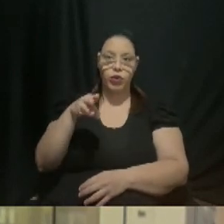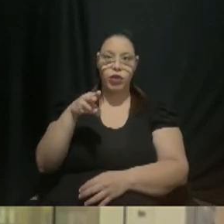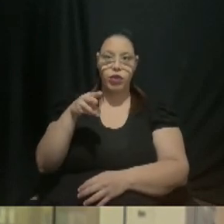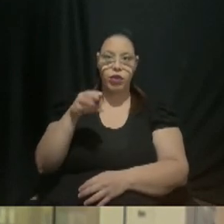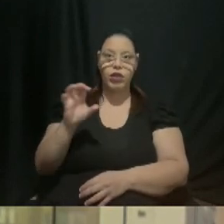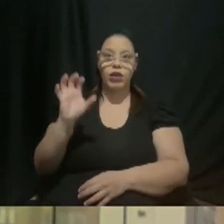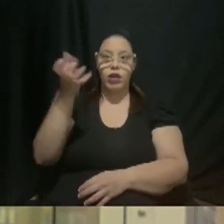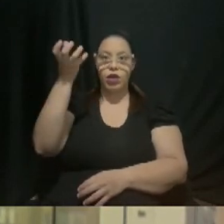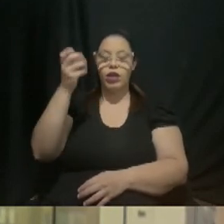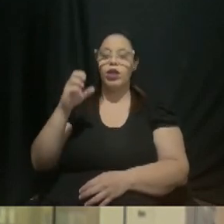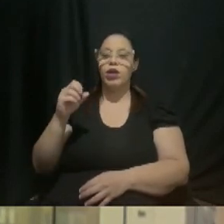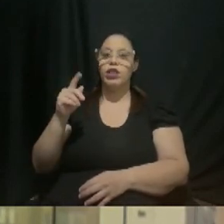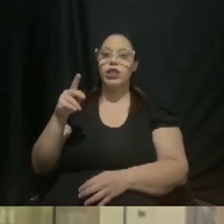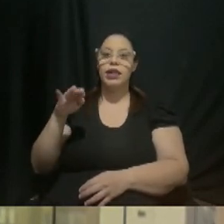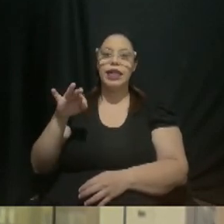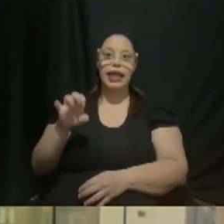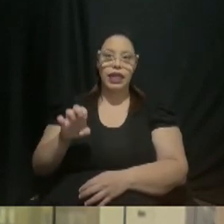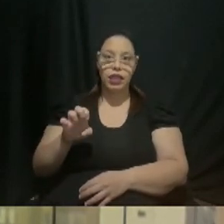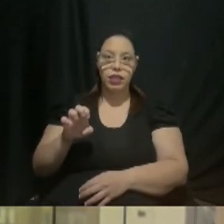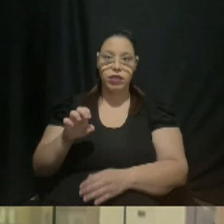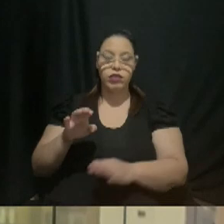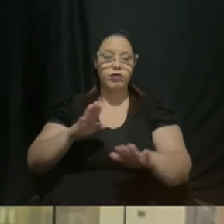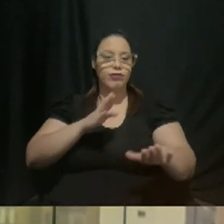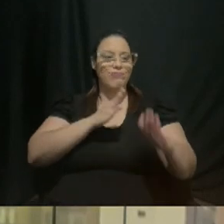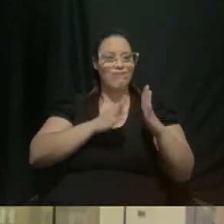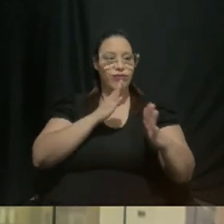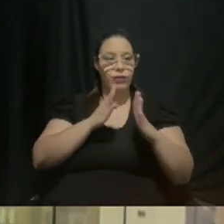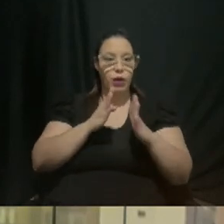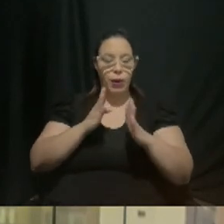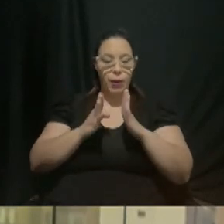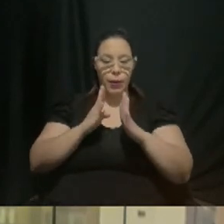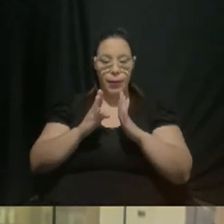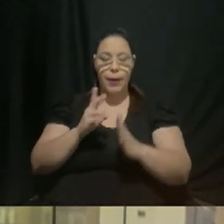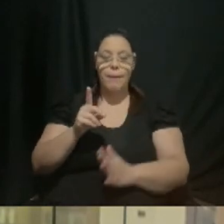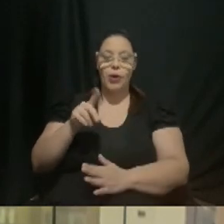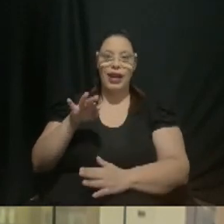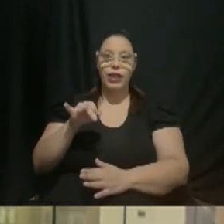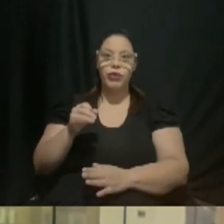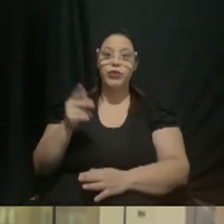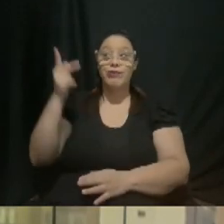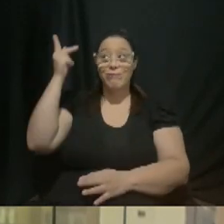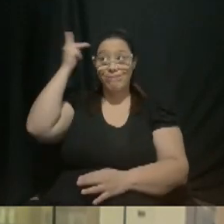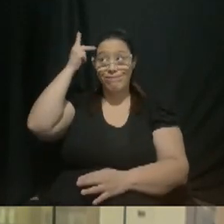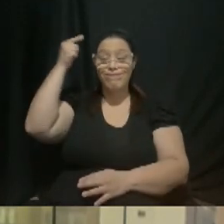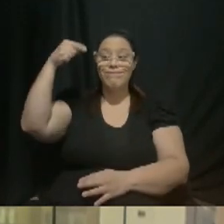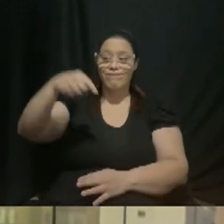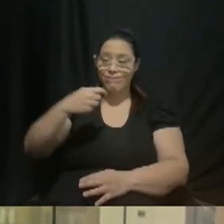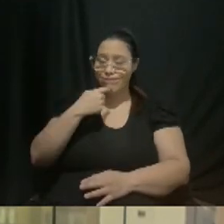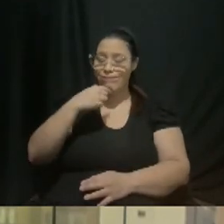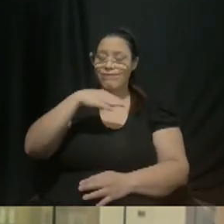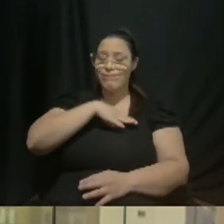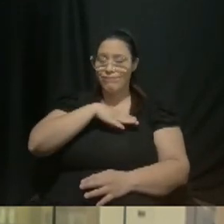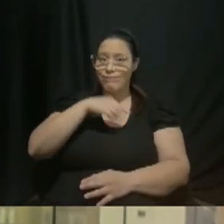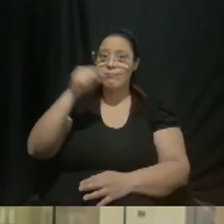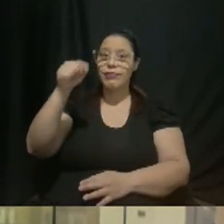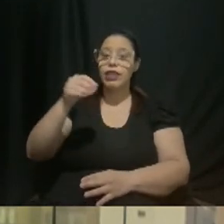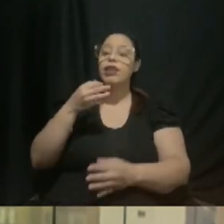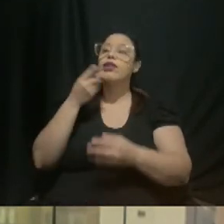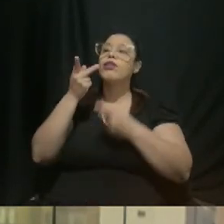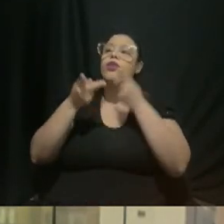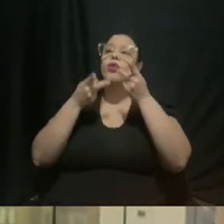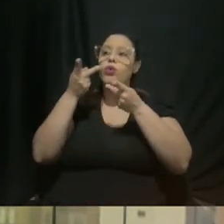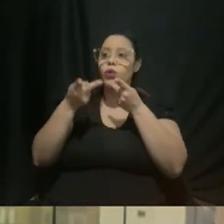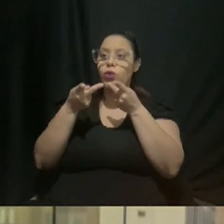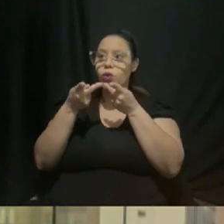fronteira com a Bolívia, e foi sentido em São Paulo, foi sentido inclusive em Campinas, daqui de onde a gente está falando. E para repercutir esse assunto,